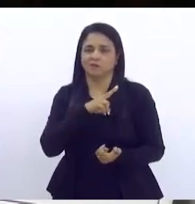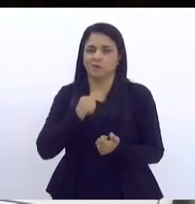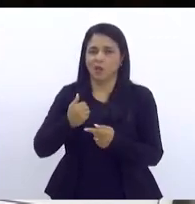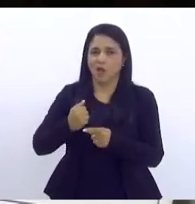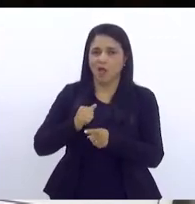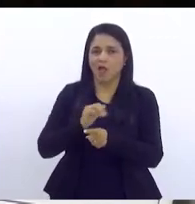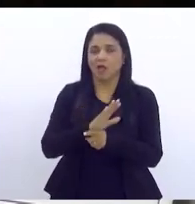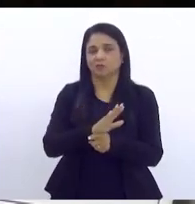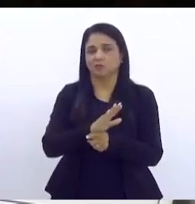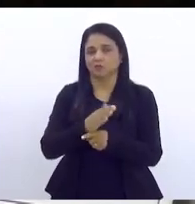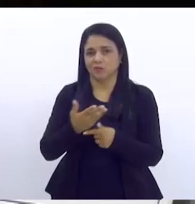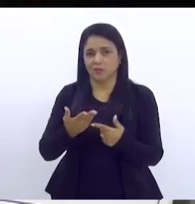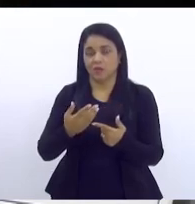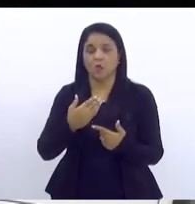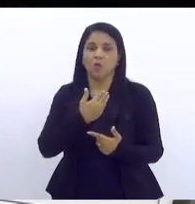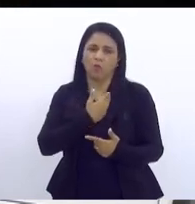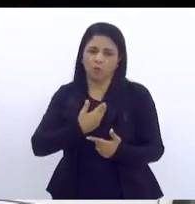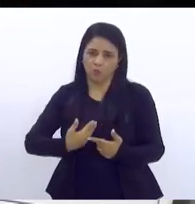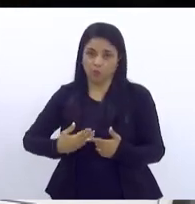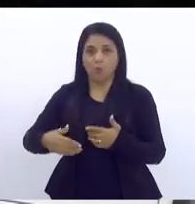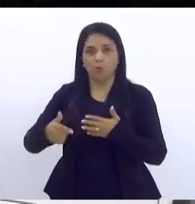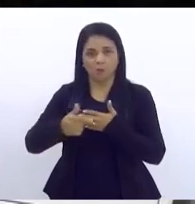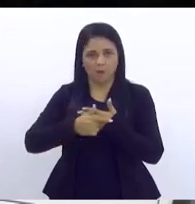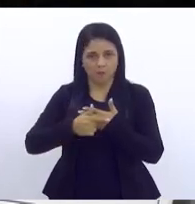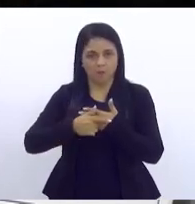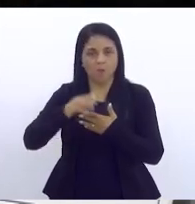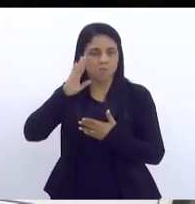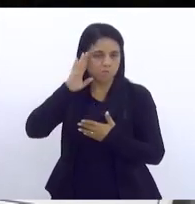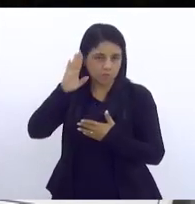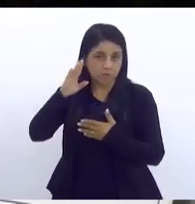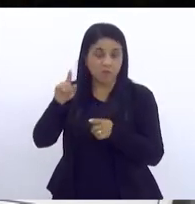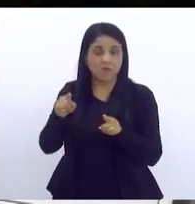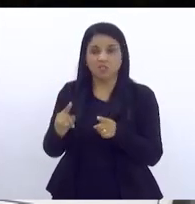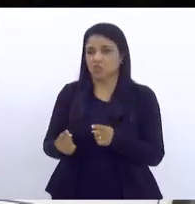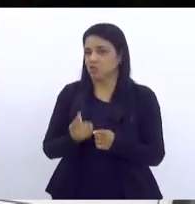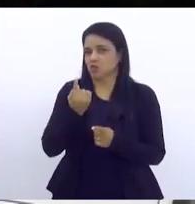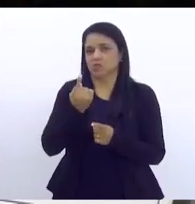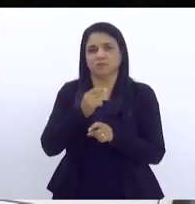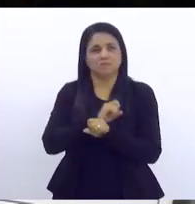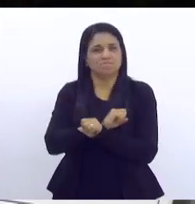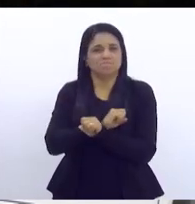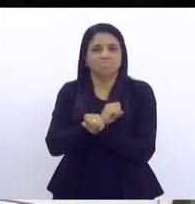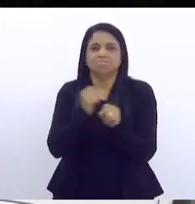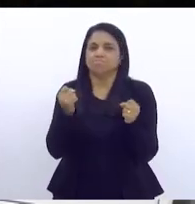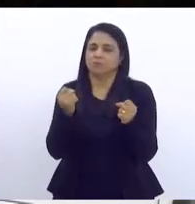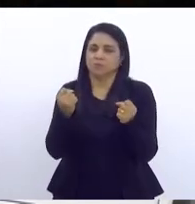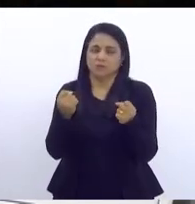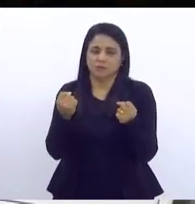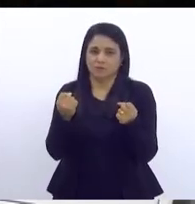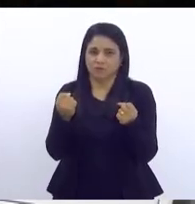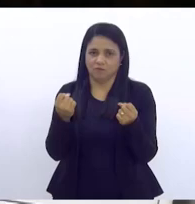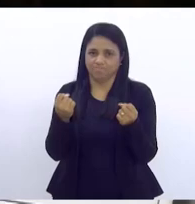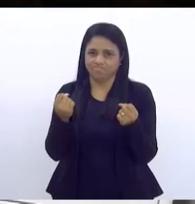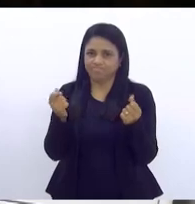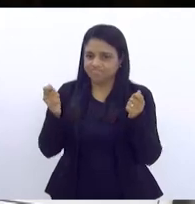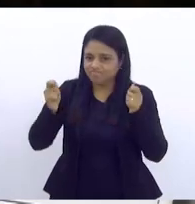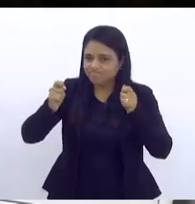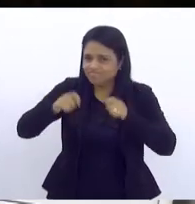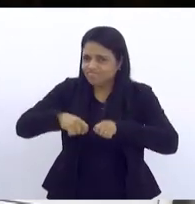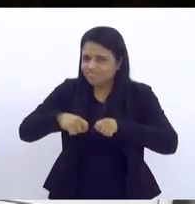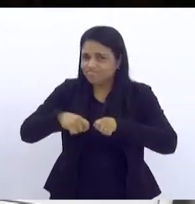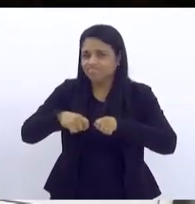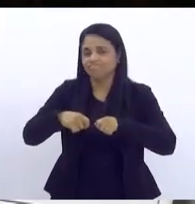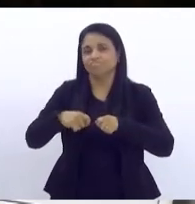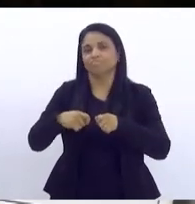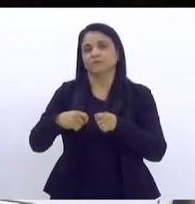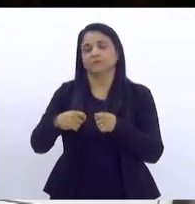demonizar o público acho que ele tem seu papel mas ele sozinho não seria e não é capaz de promover